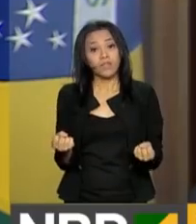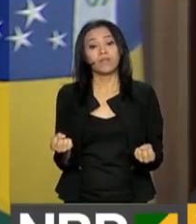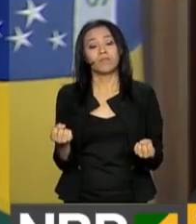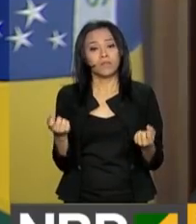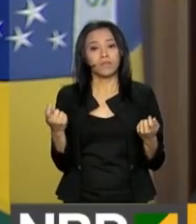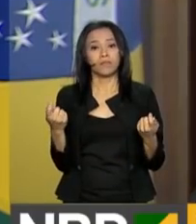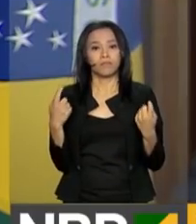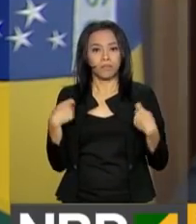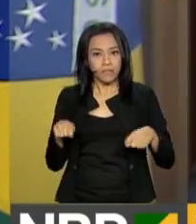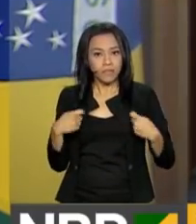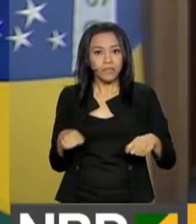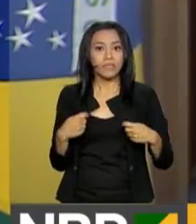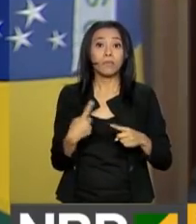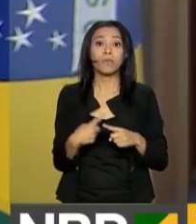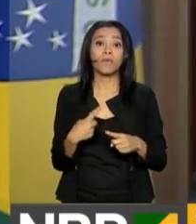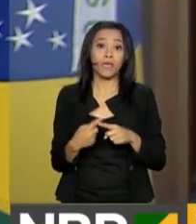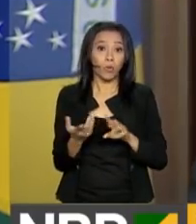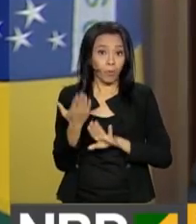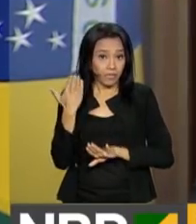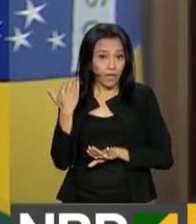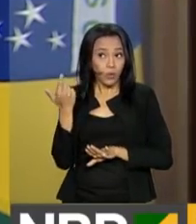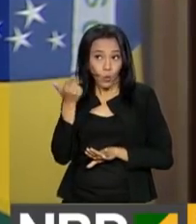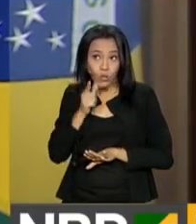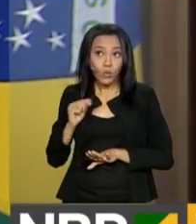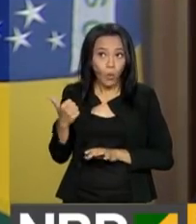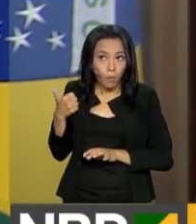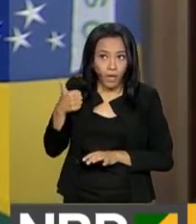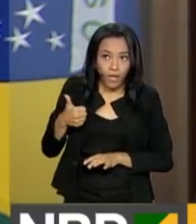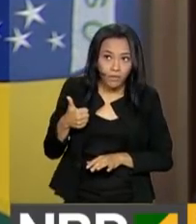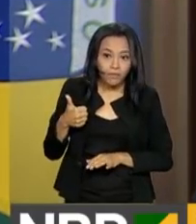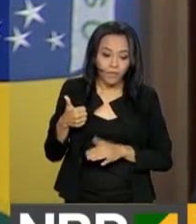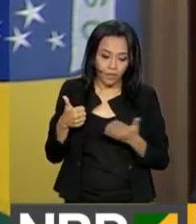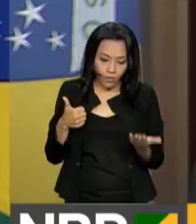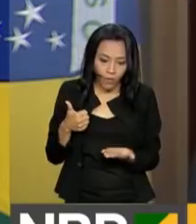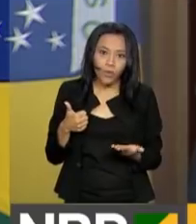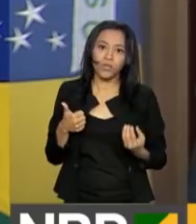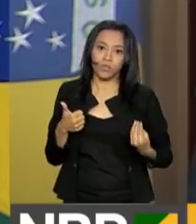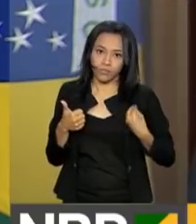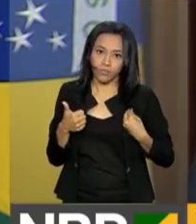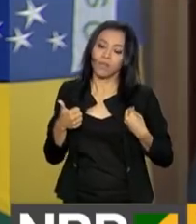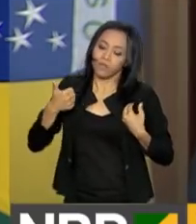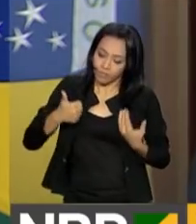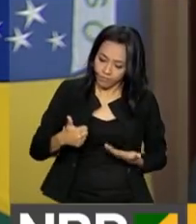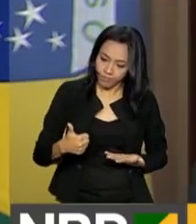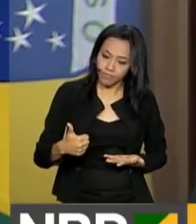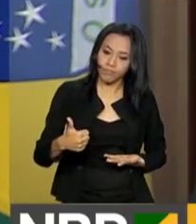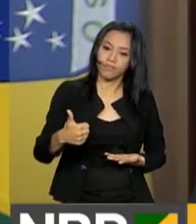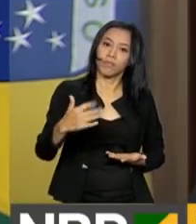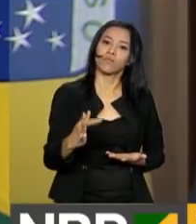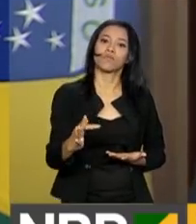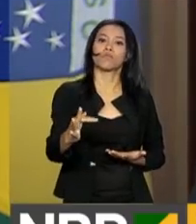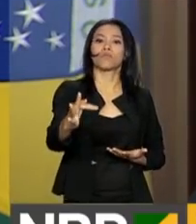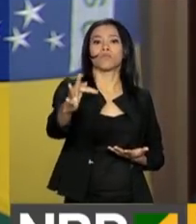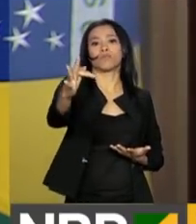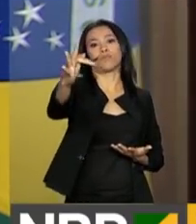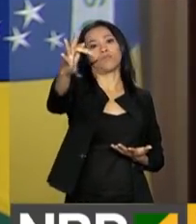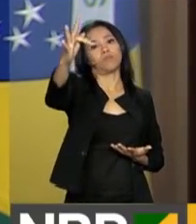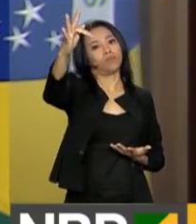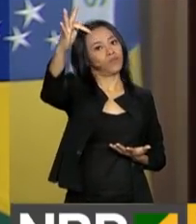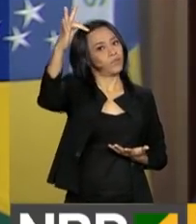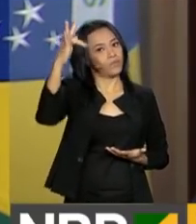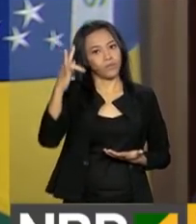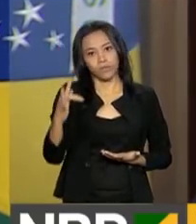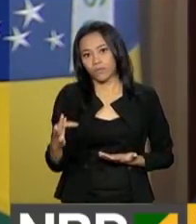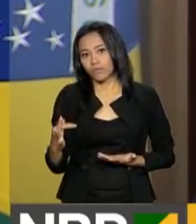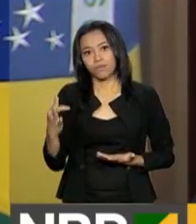precisamente porque o passado deu certo se o passado deu certo este presente nos conduzirá para um futuro muito mais saudável ainda